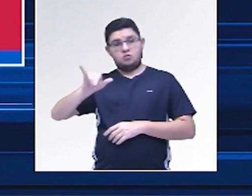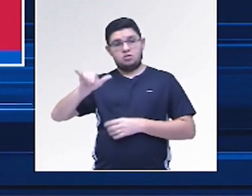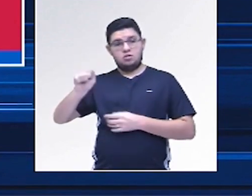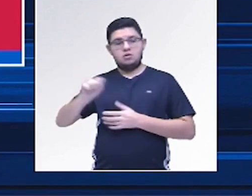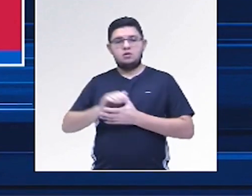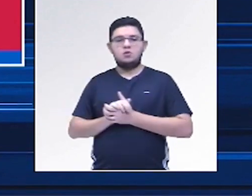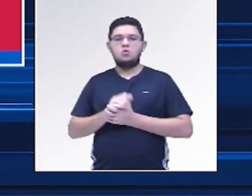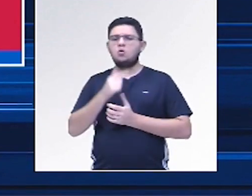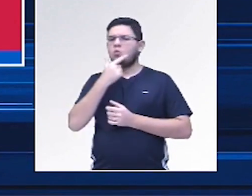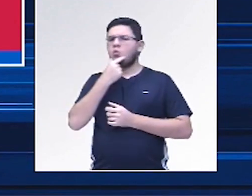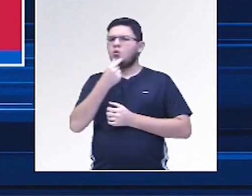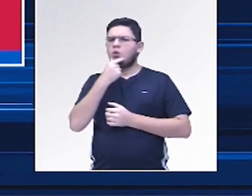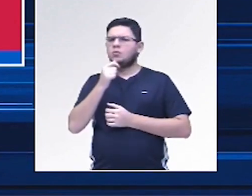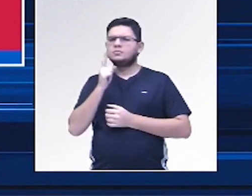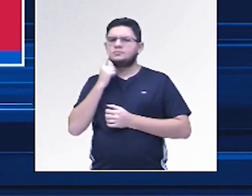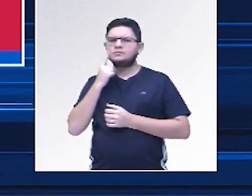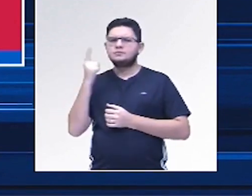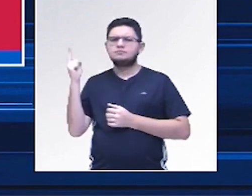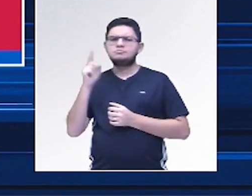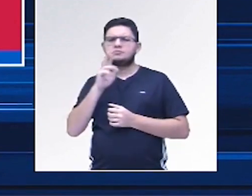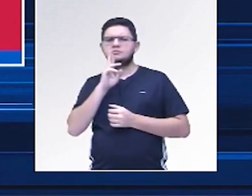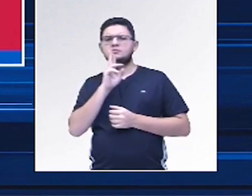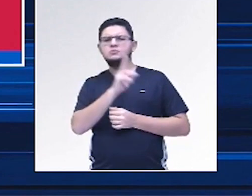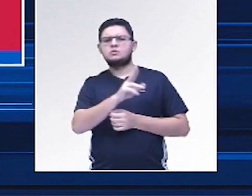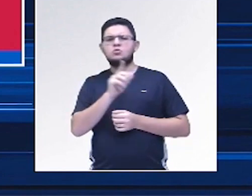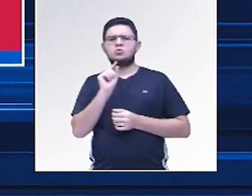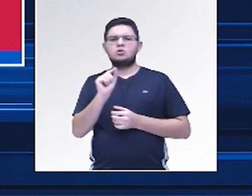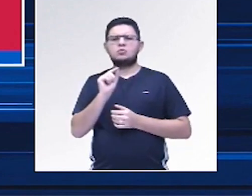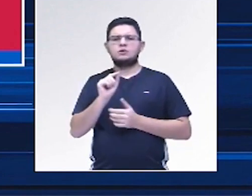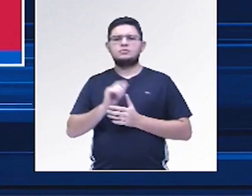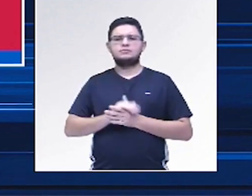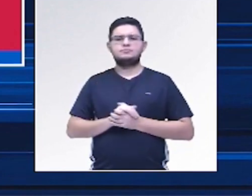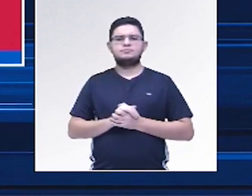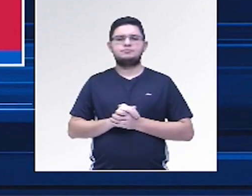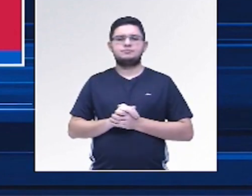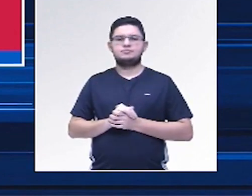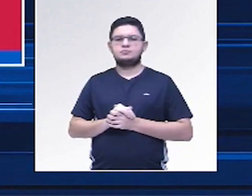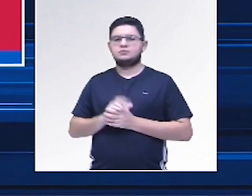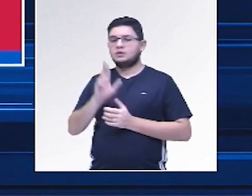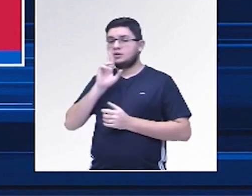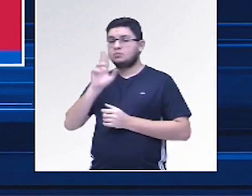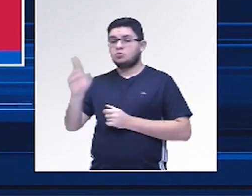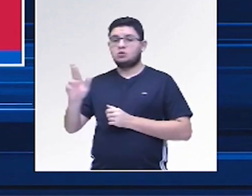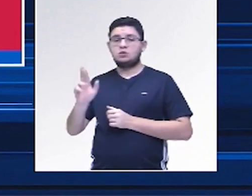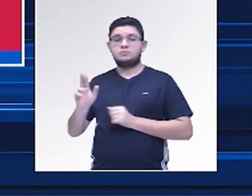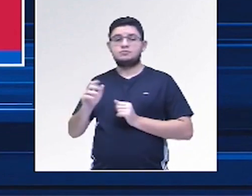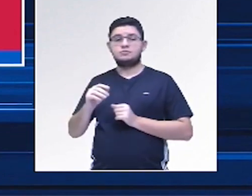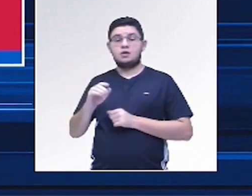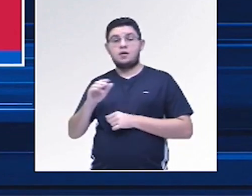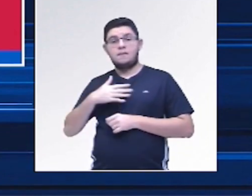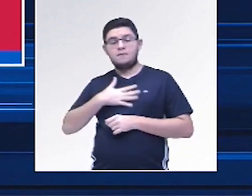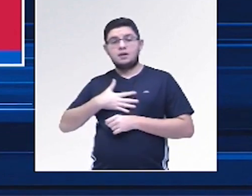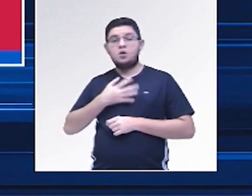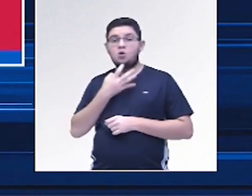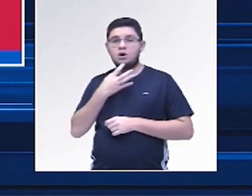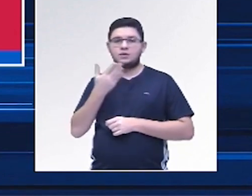Nosso personagem respondeu, please to meet you, I'm Pablo. Prazer em conhecer você, eu sou o Pablo.